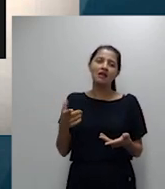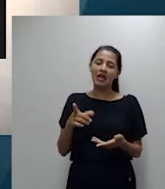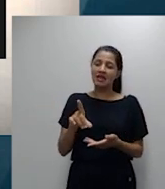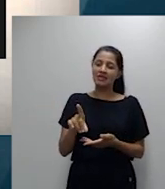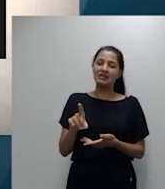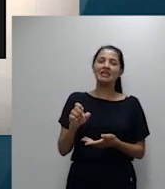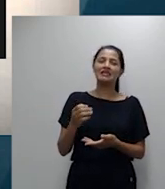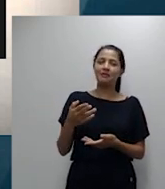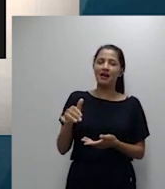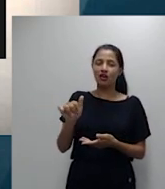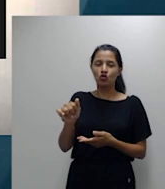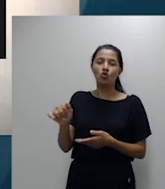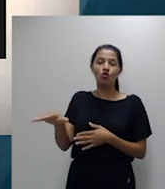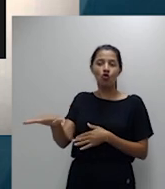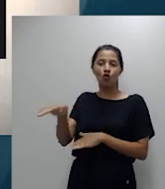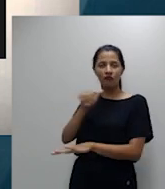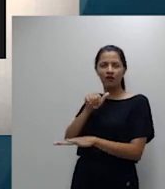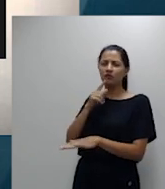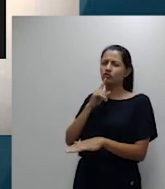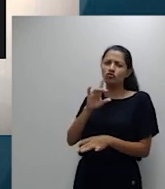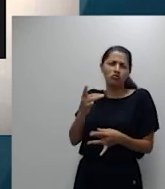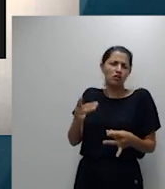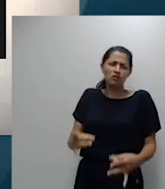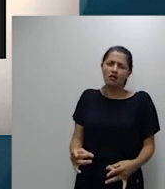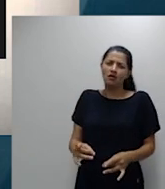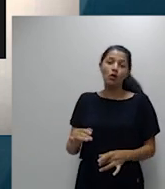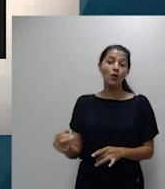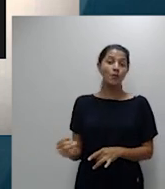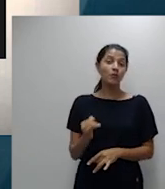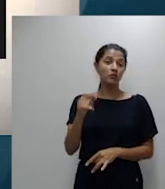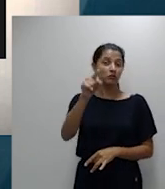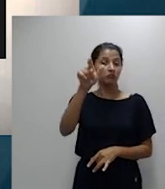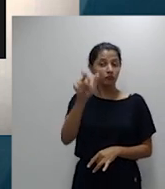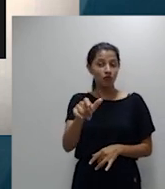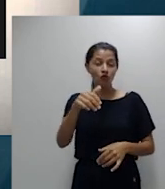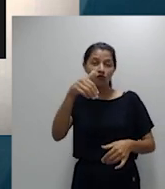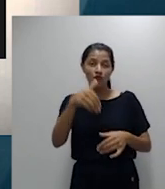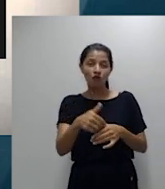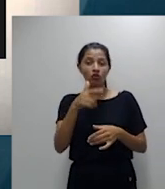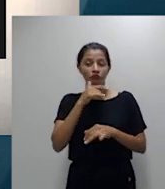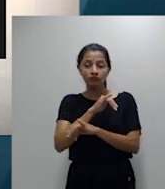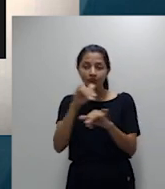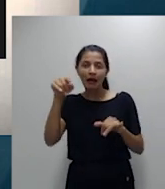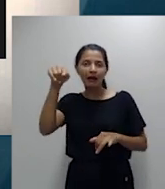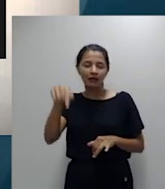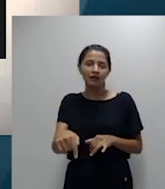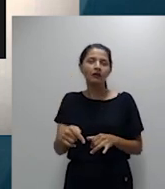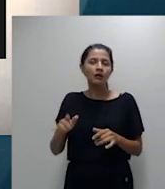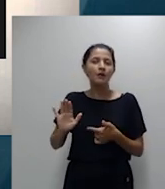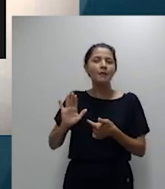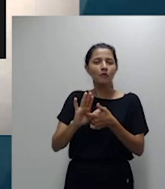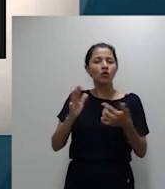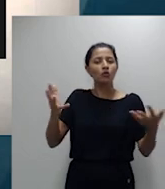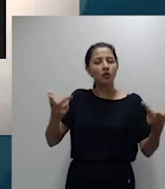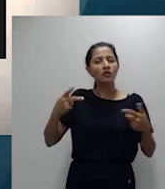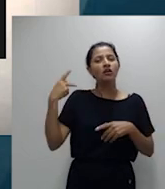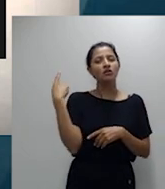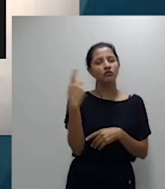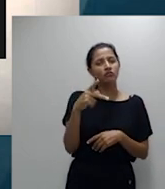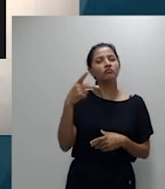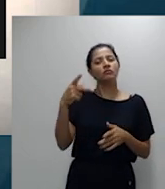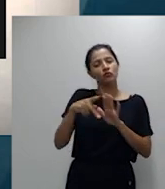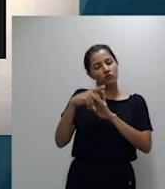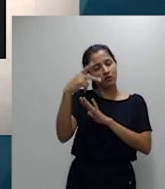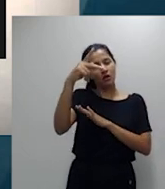chapéus detalhes não importa aqui os votos que você excelência que proferiu Mas a qualidade do juízo dos